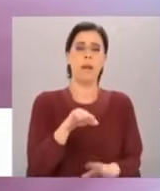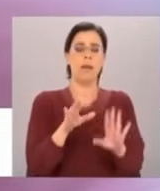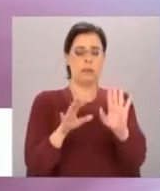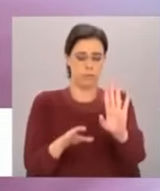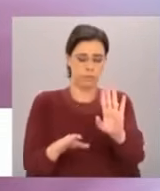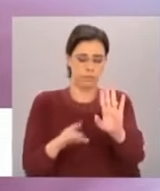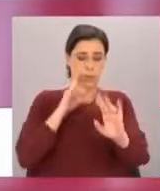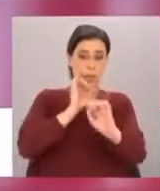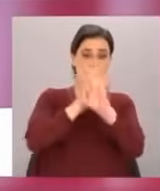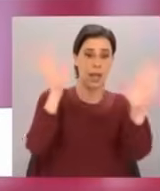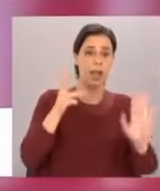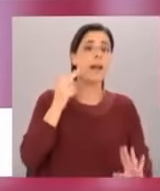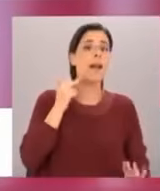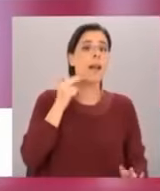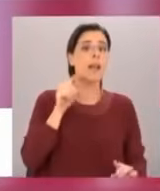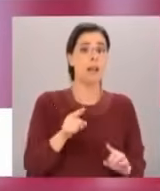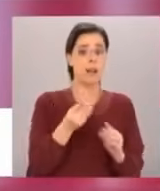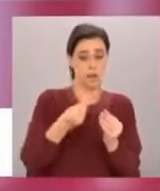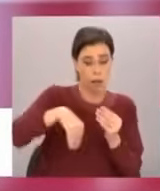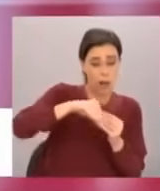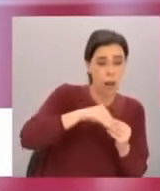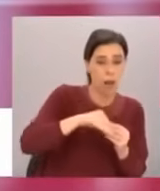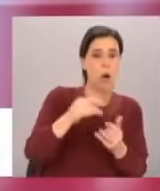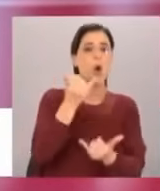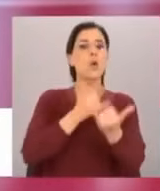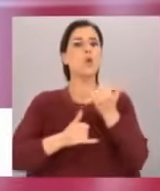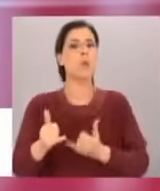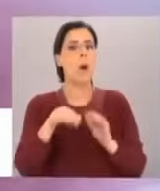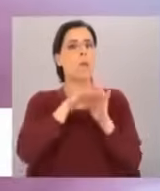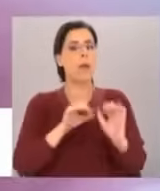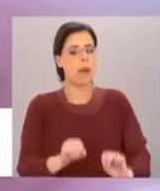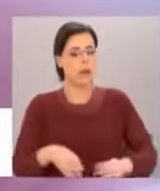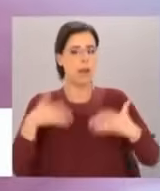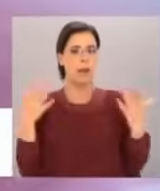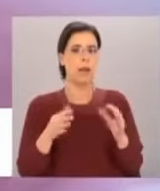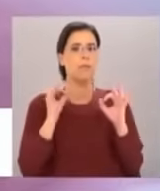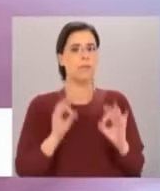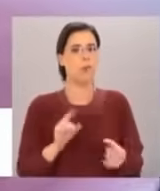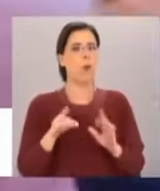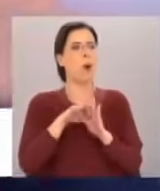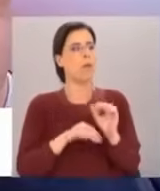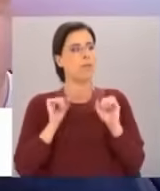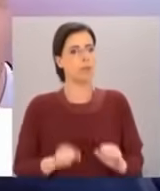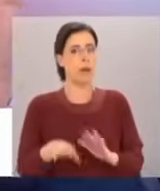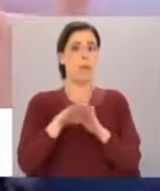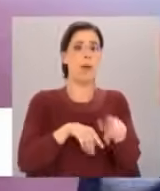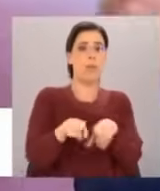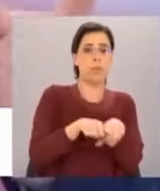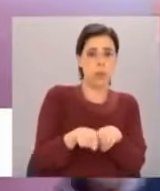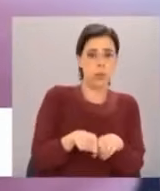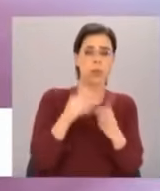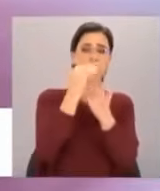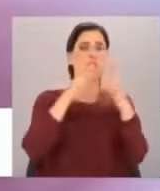nas 10 que só fico lá André Ventura no fundo tem uma agenda ou foi um substituto não problema em a utilização do que é o programa um problema político